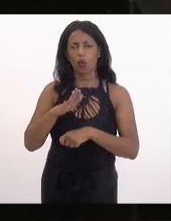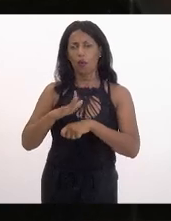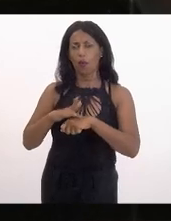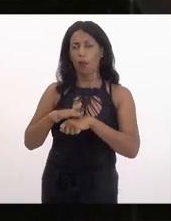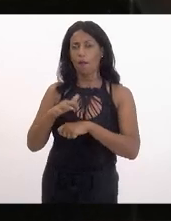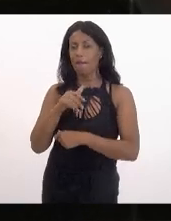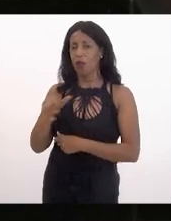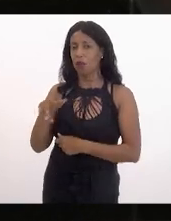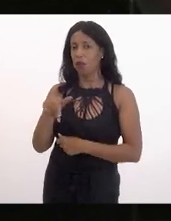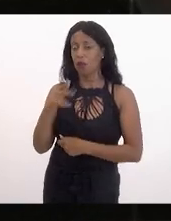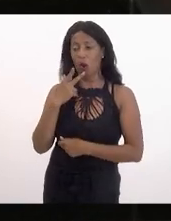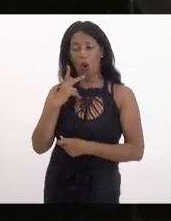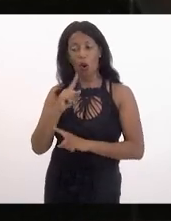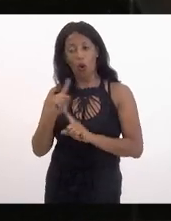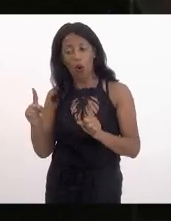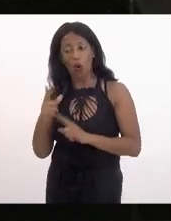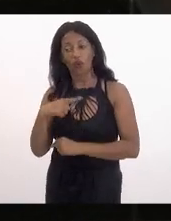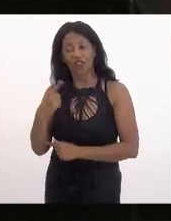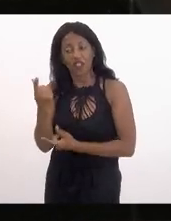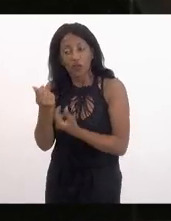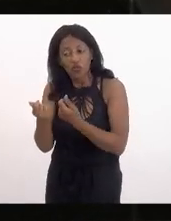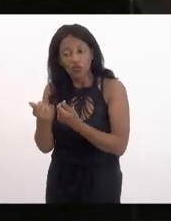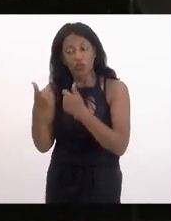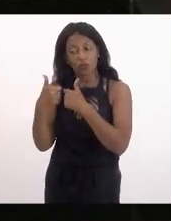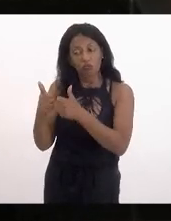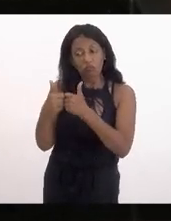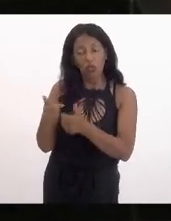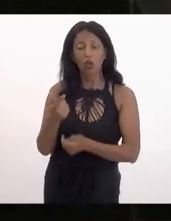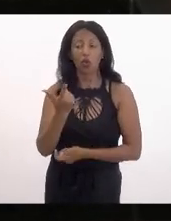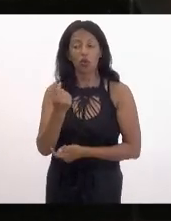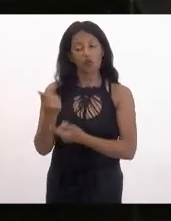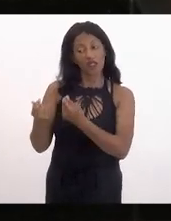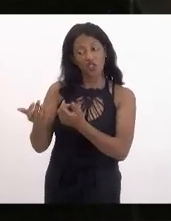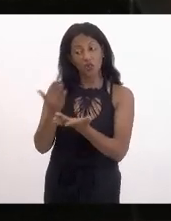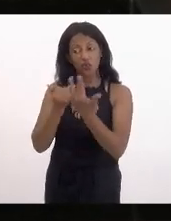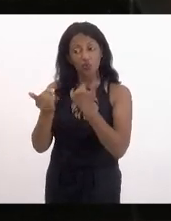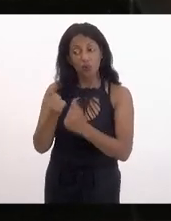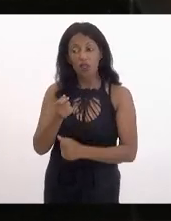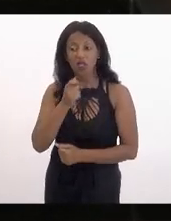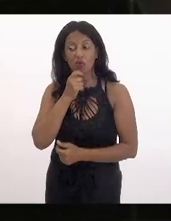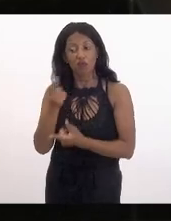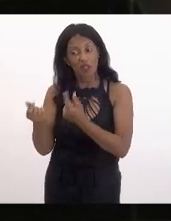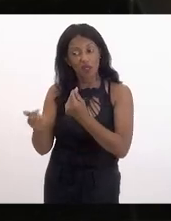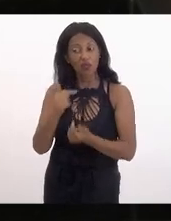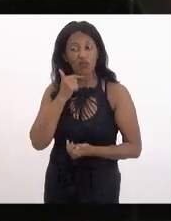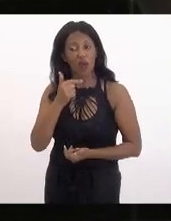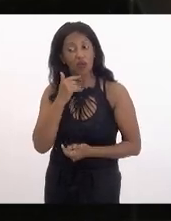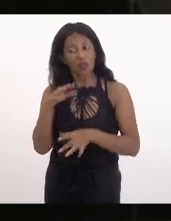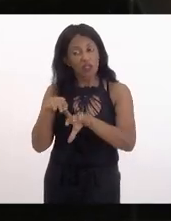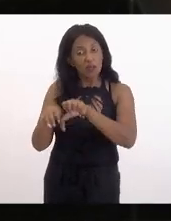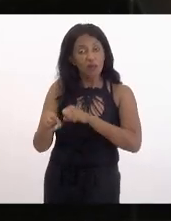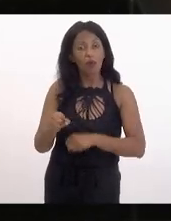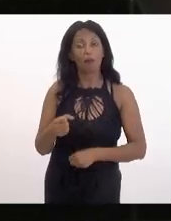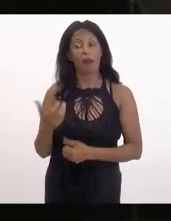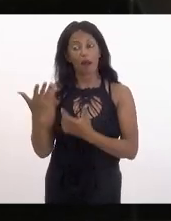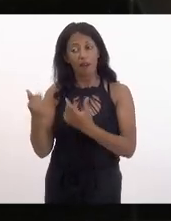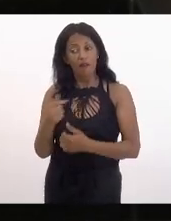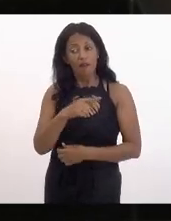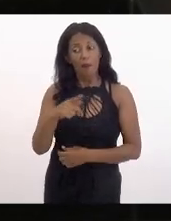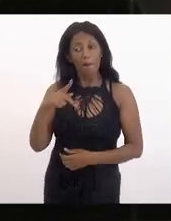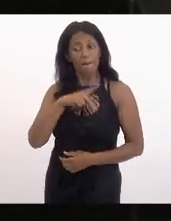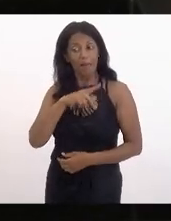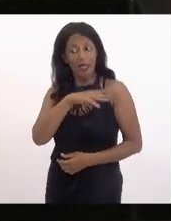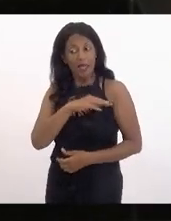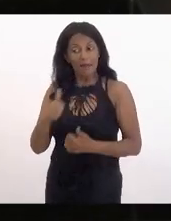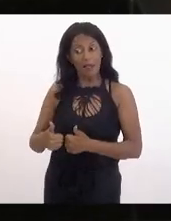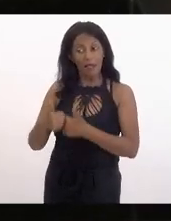mais velhos olha não vai dar não vai ter o dinheiro da passagem não aquele dinheiro de incumbida não vai teria não vai conseguir se formar vamos levar ele para